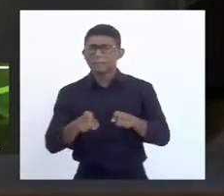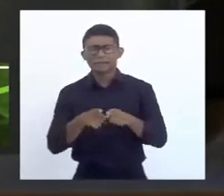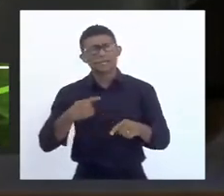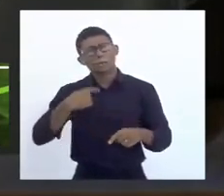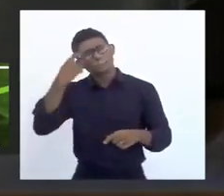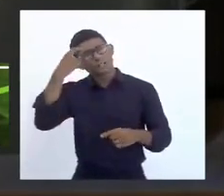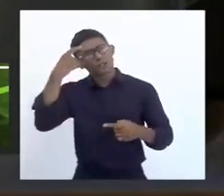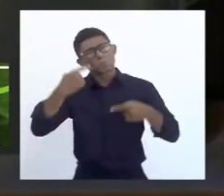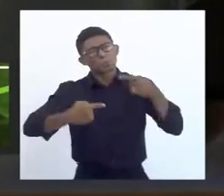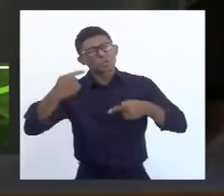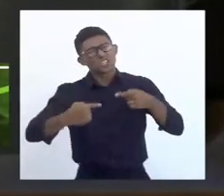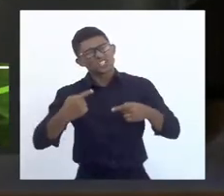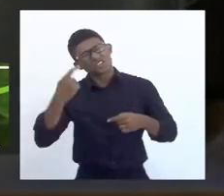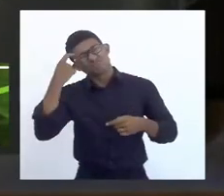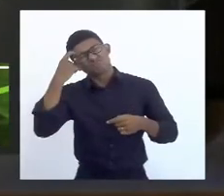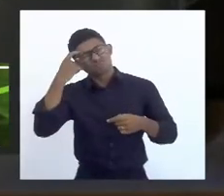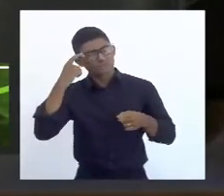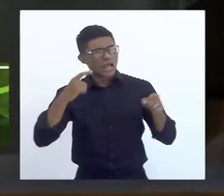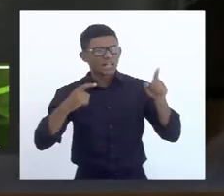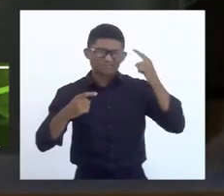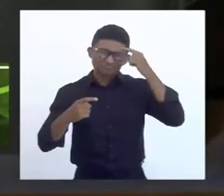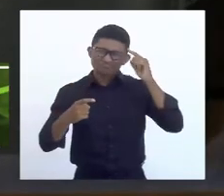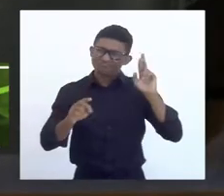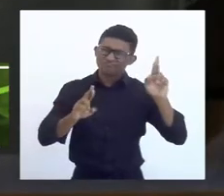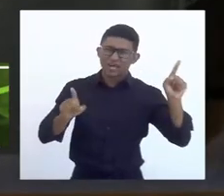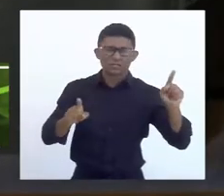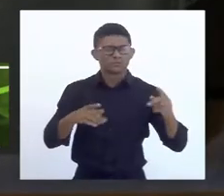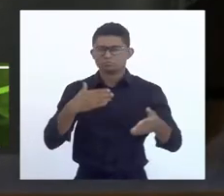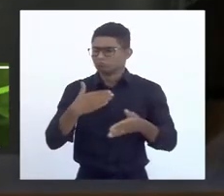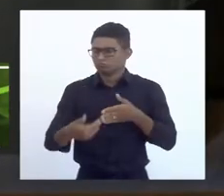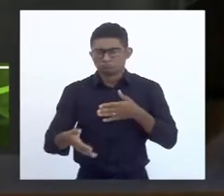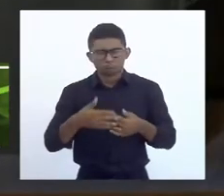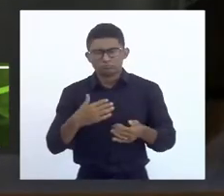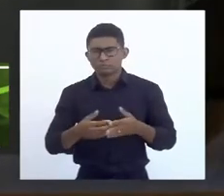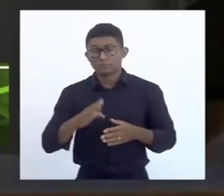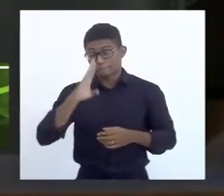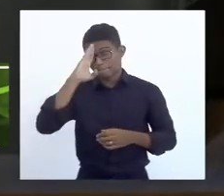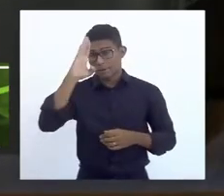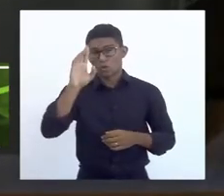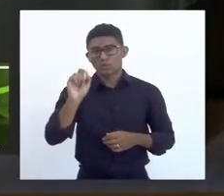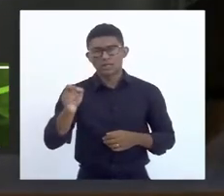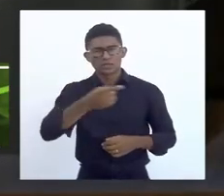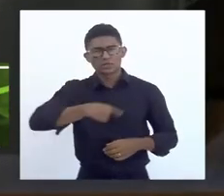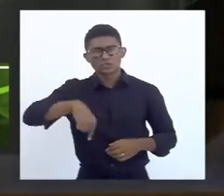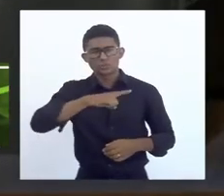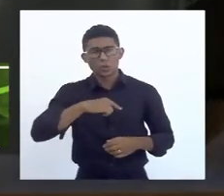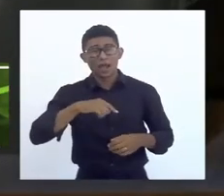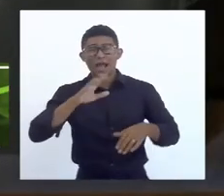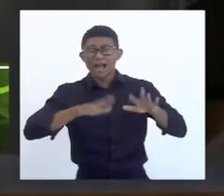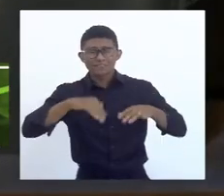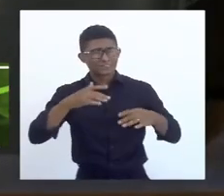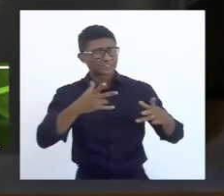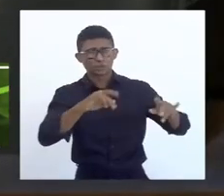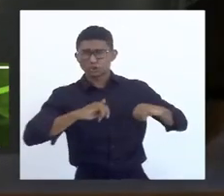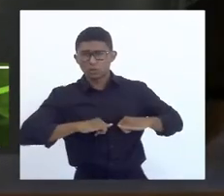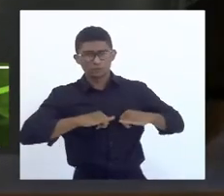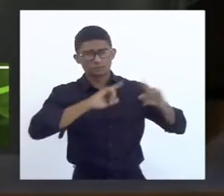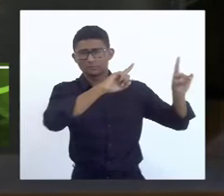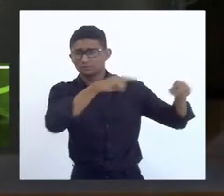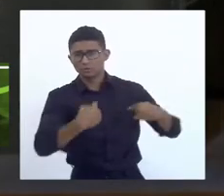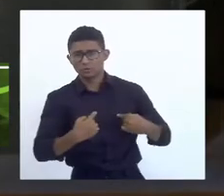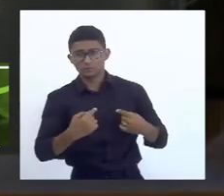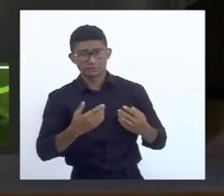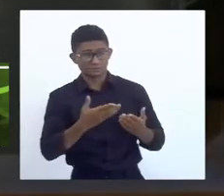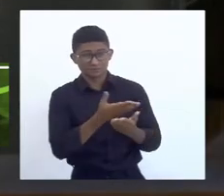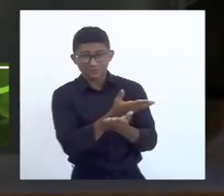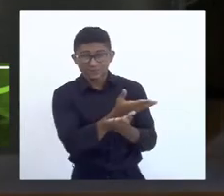diferentes. Nós somos vítimas de violência política. E muitas vezes os nossos agressores